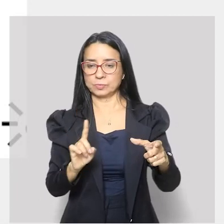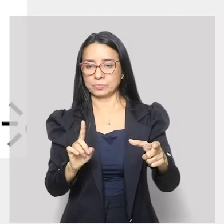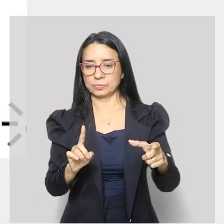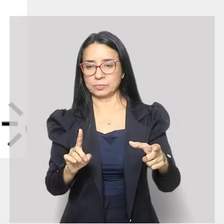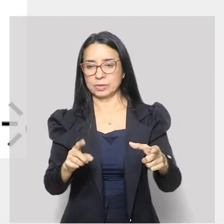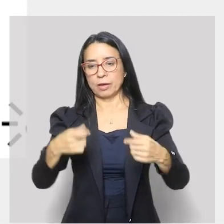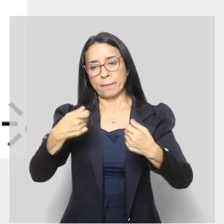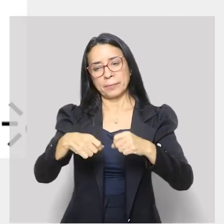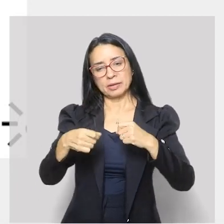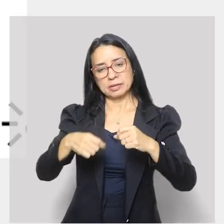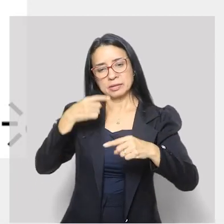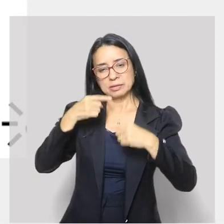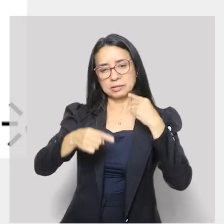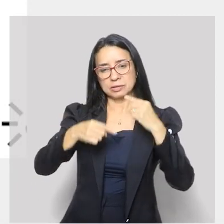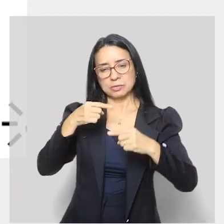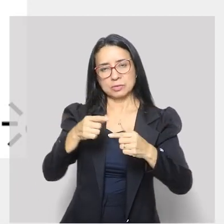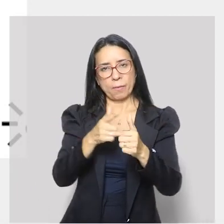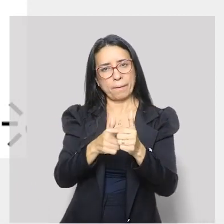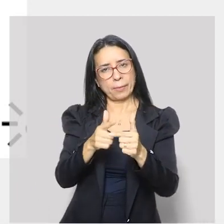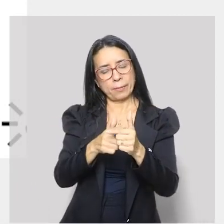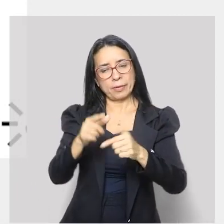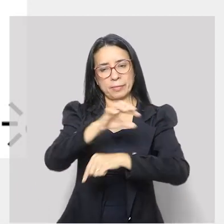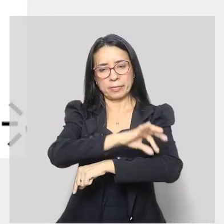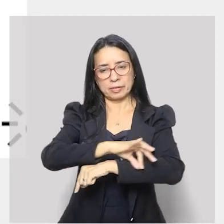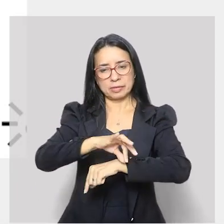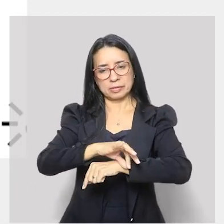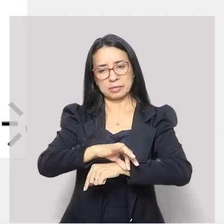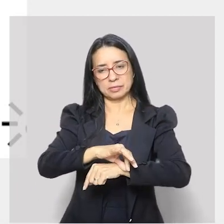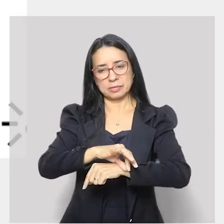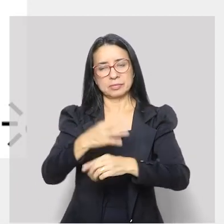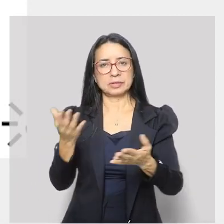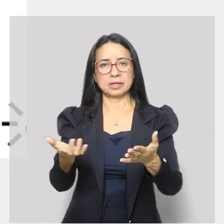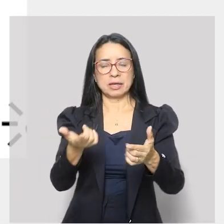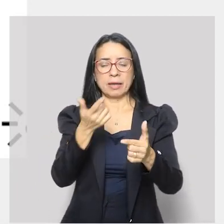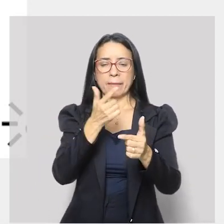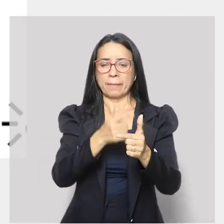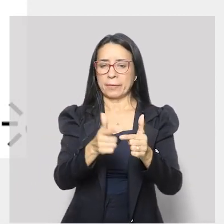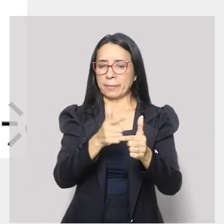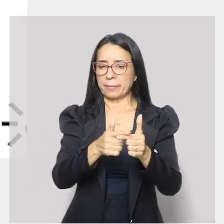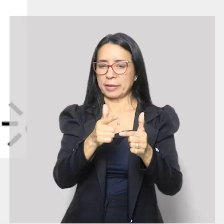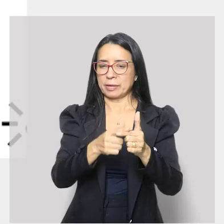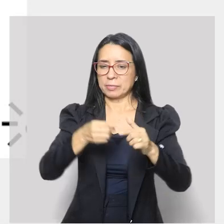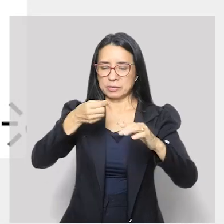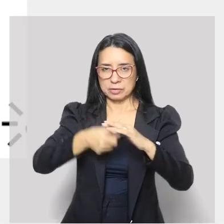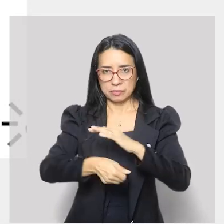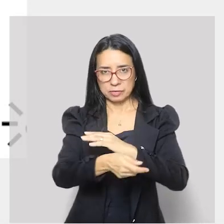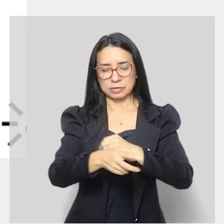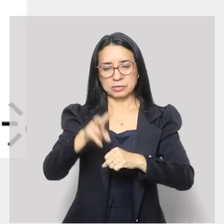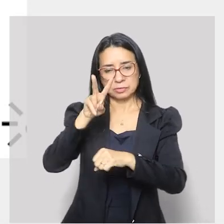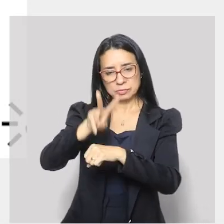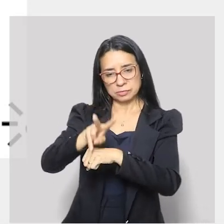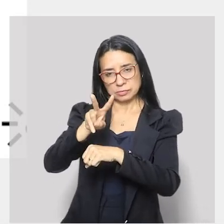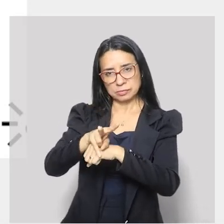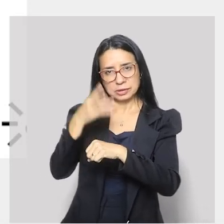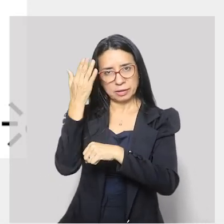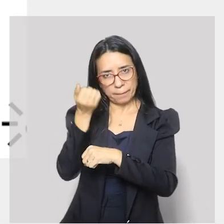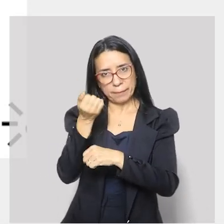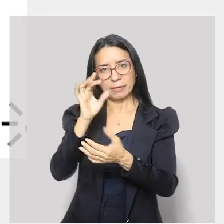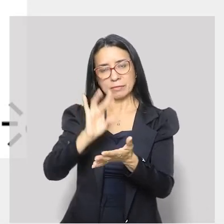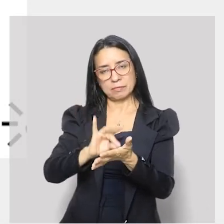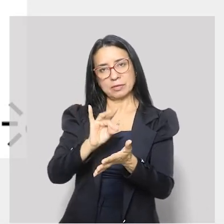seja, problemas no próprio desenho urbano, e precários investimentos e fiscalização, para saber se realmente o que